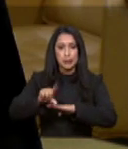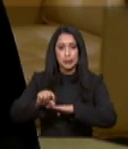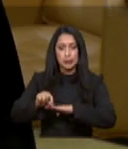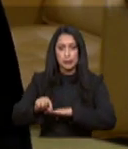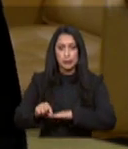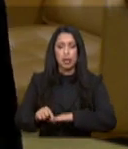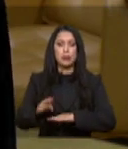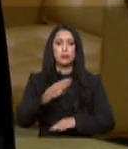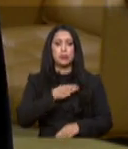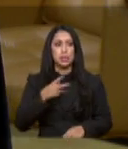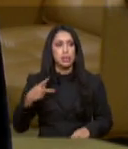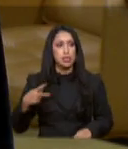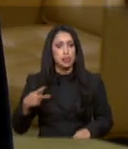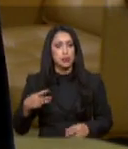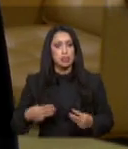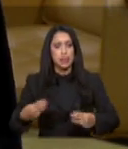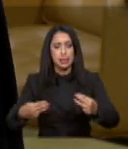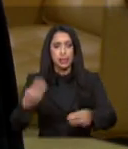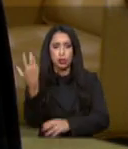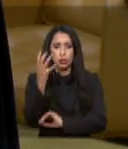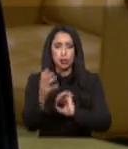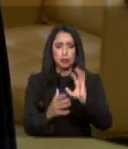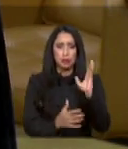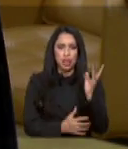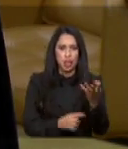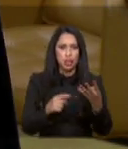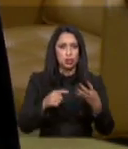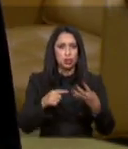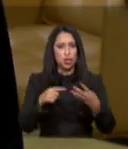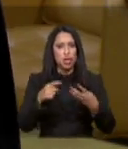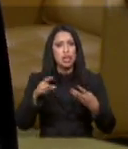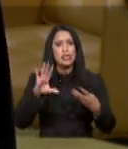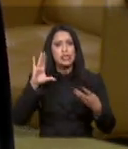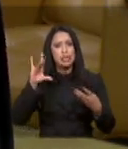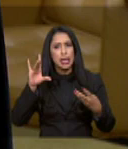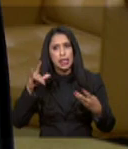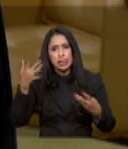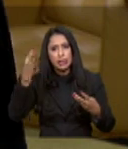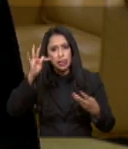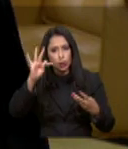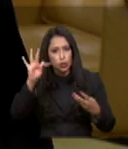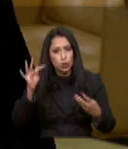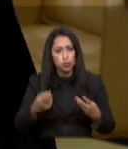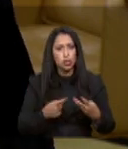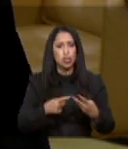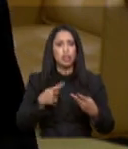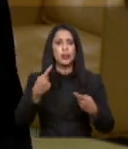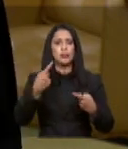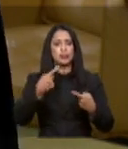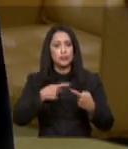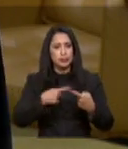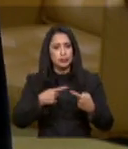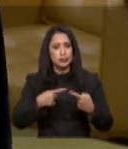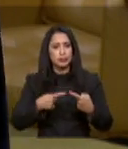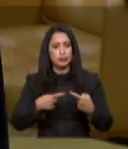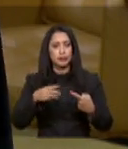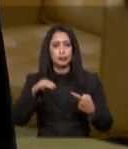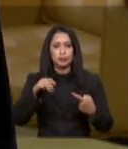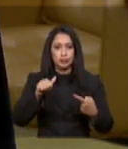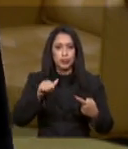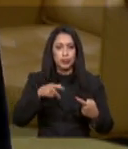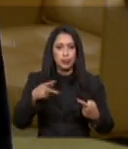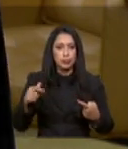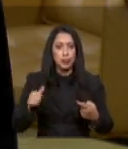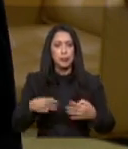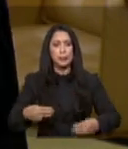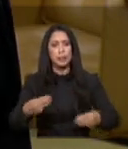próprio Ministério do Meio Ambiente, a ANAC, o Ministério de Ciência e Tecnologia, o MDR, que é o Desenvolvimento Regional, o MAPA, o